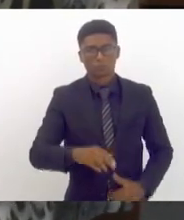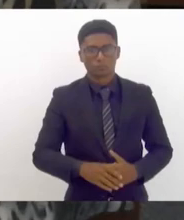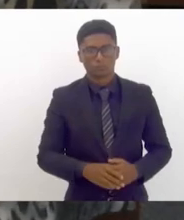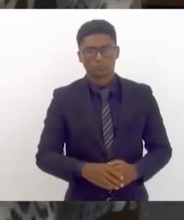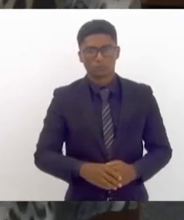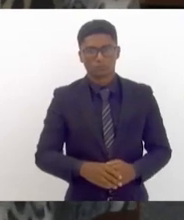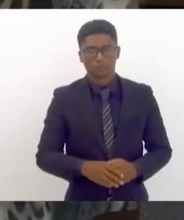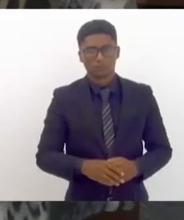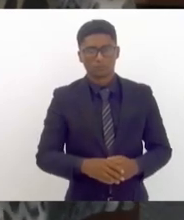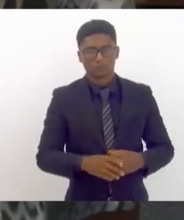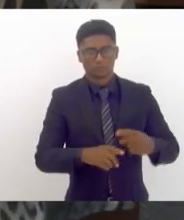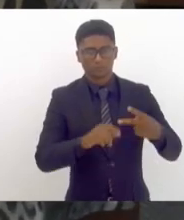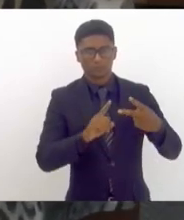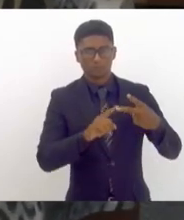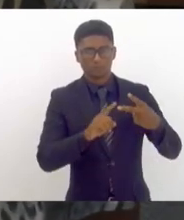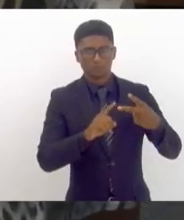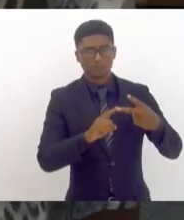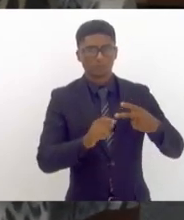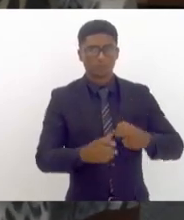Dois,